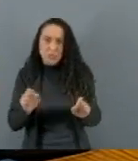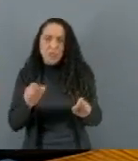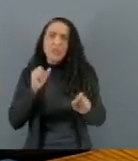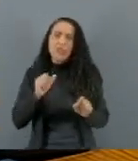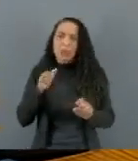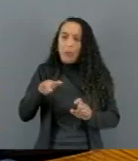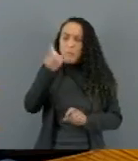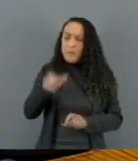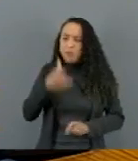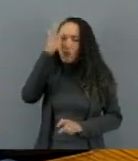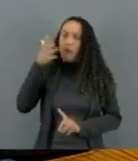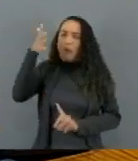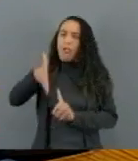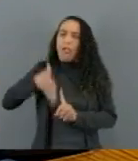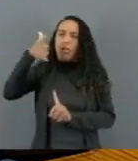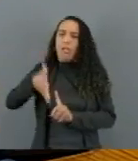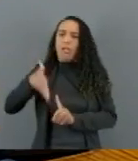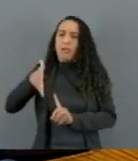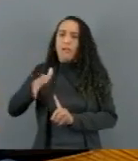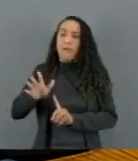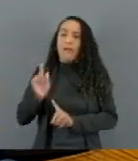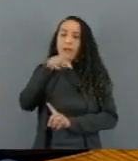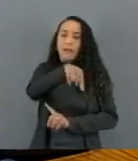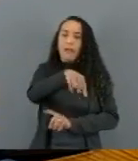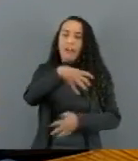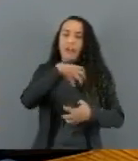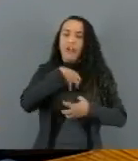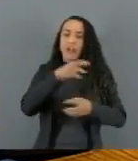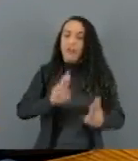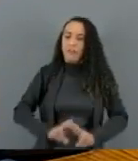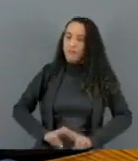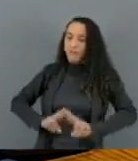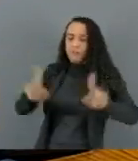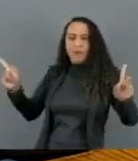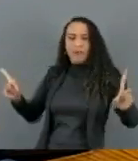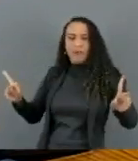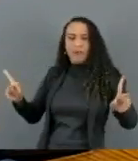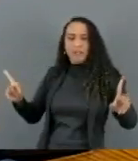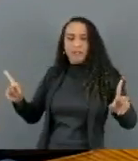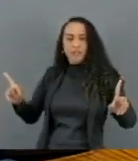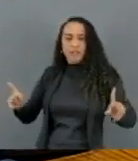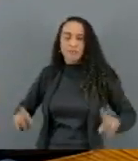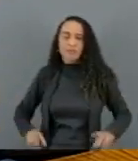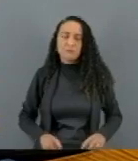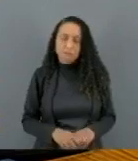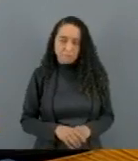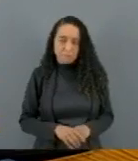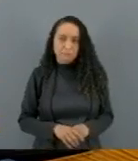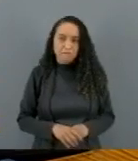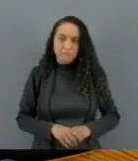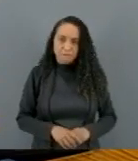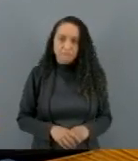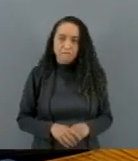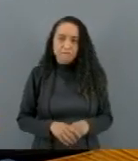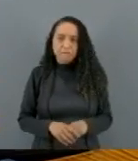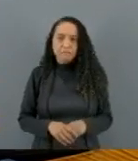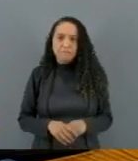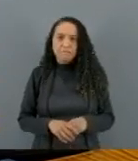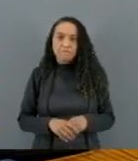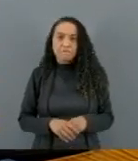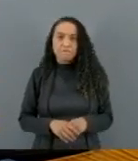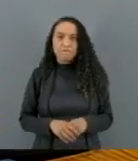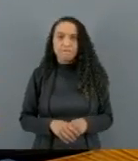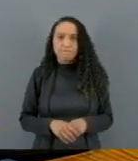coisa, faz um discurso de uma forma, mas se comporta de uma maneira completamente diferente quando no exercício de um cargo público.